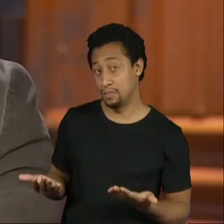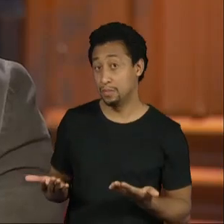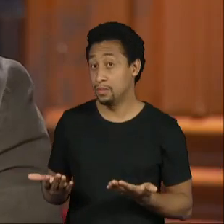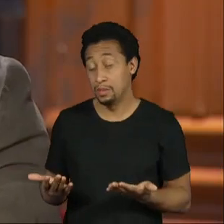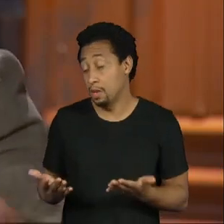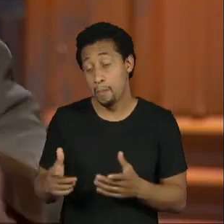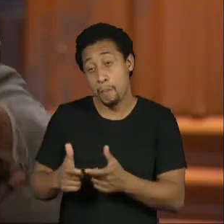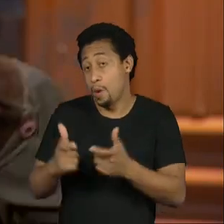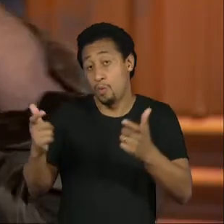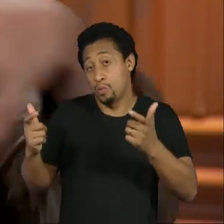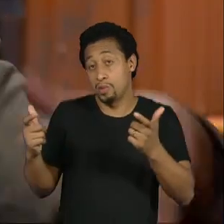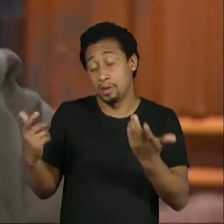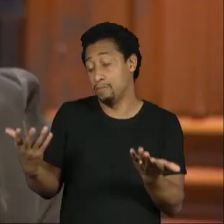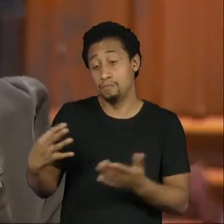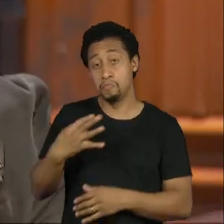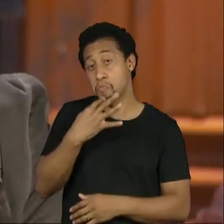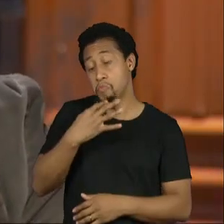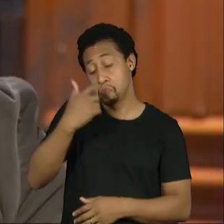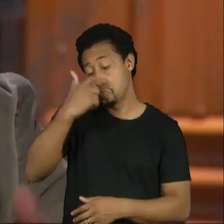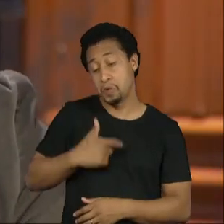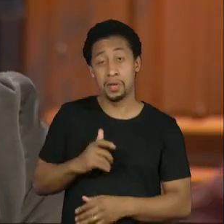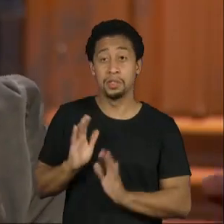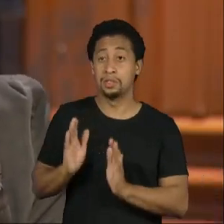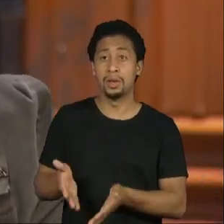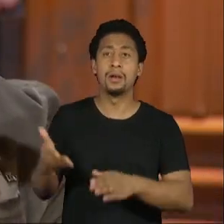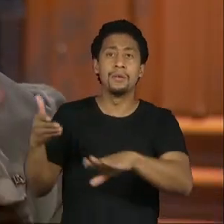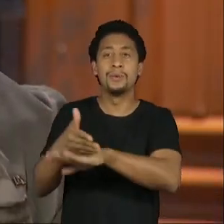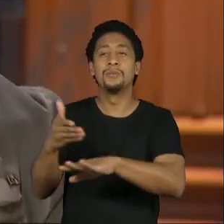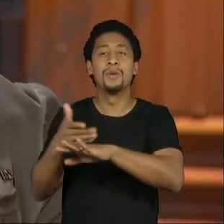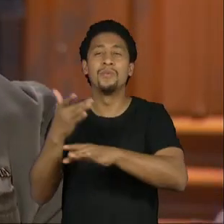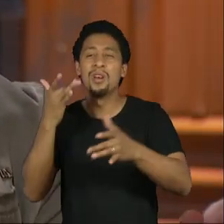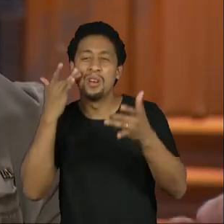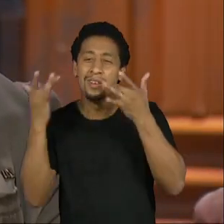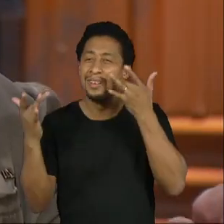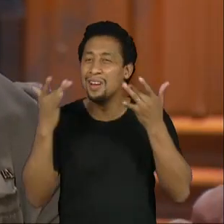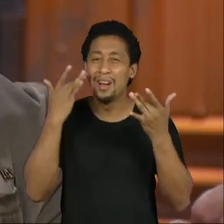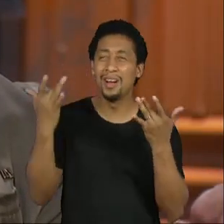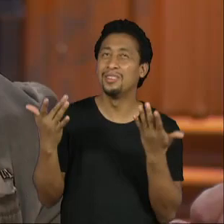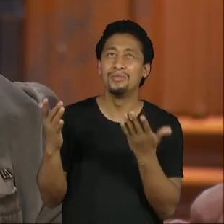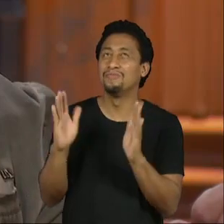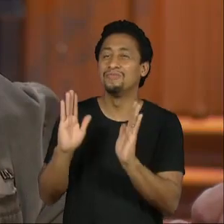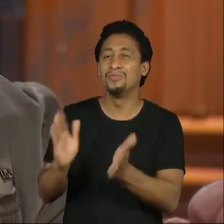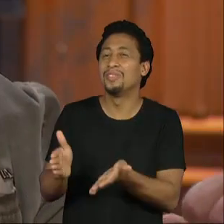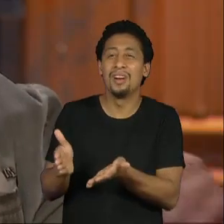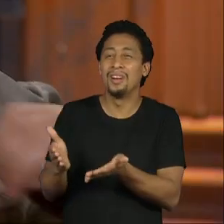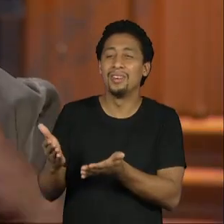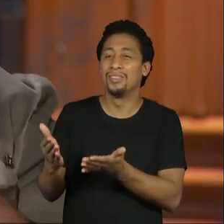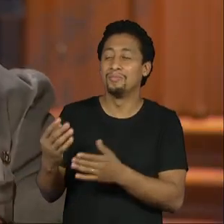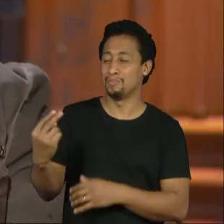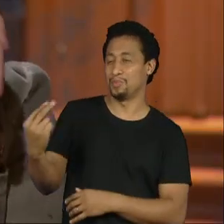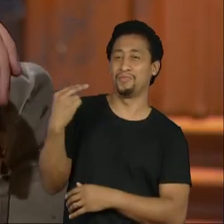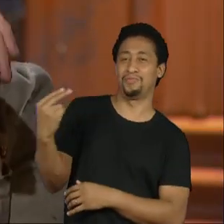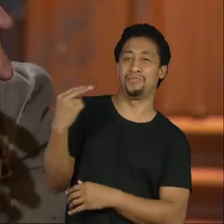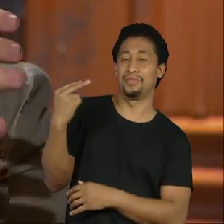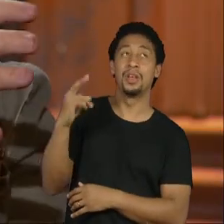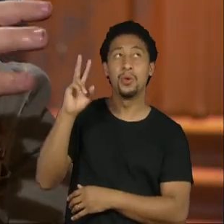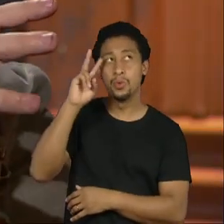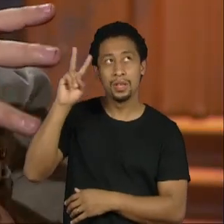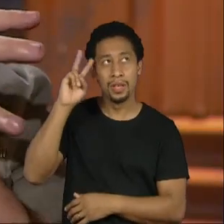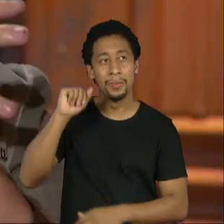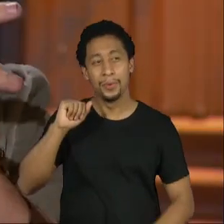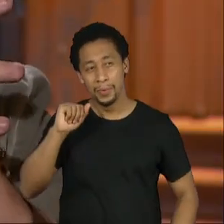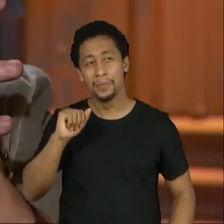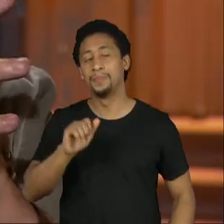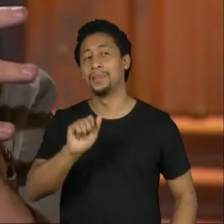essa fama e também já tinha essa coisa de ser eu lembro do o Ademar guerra só dar uma